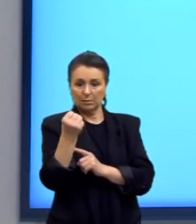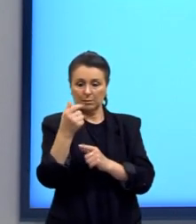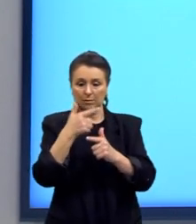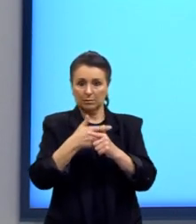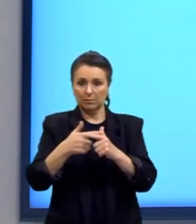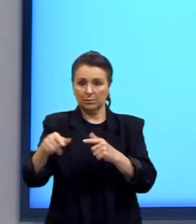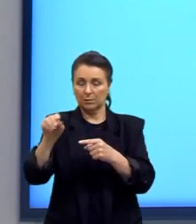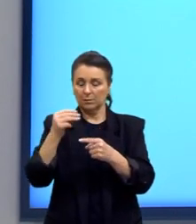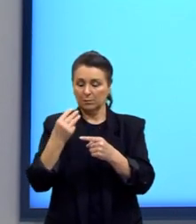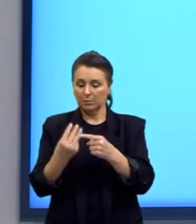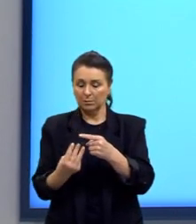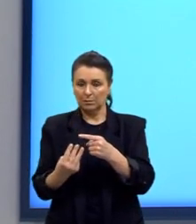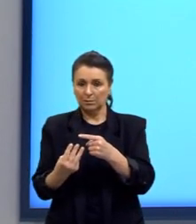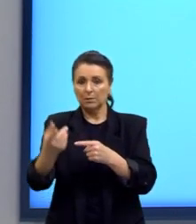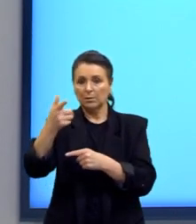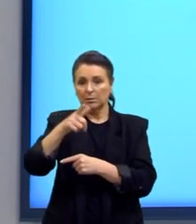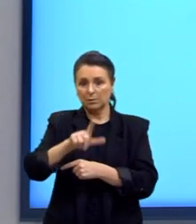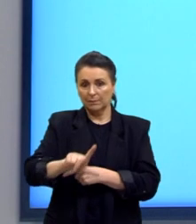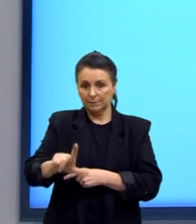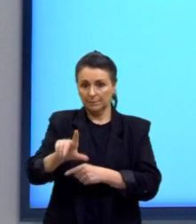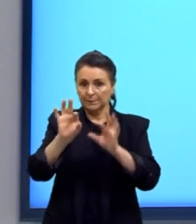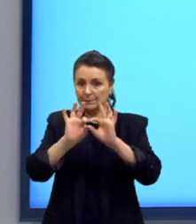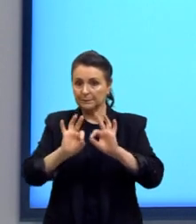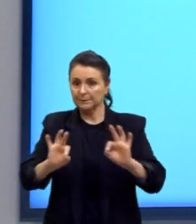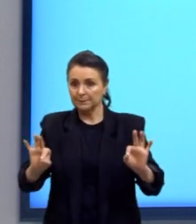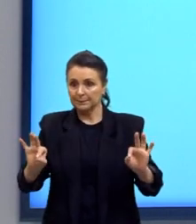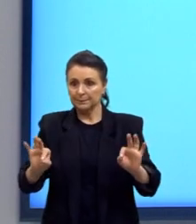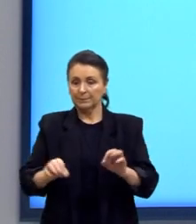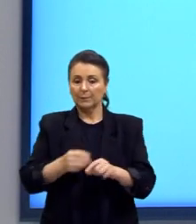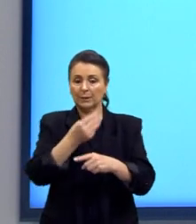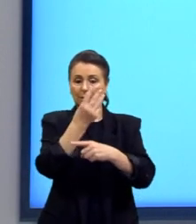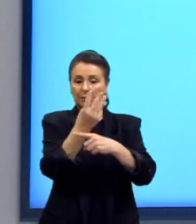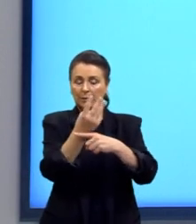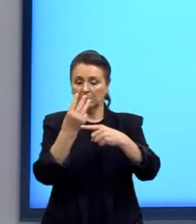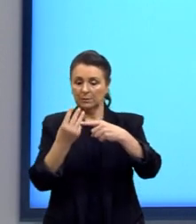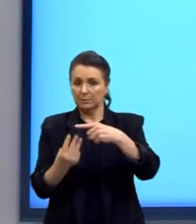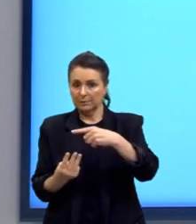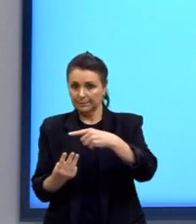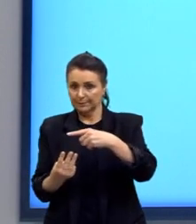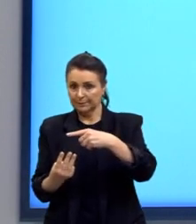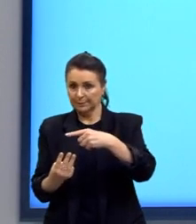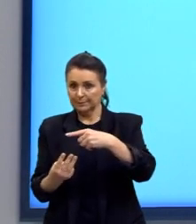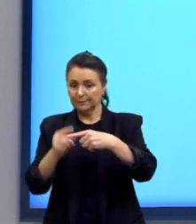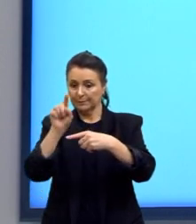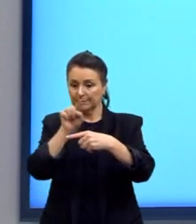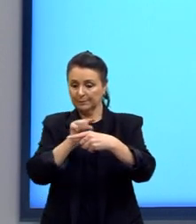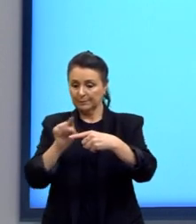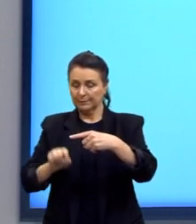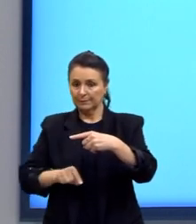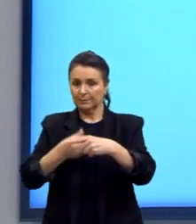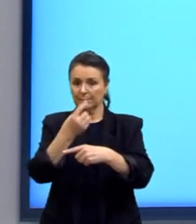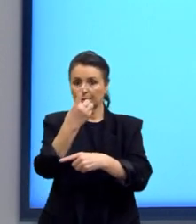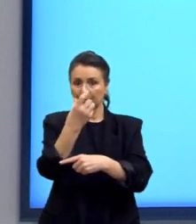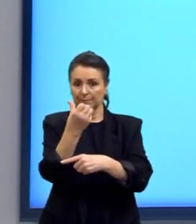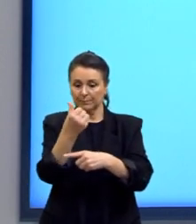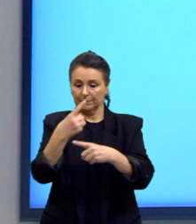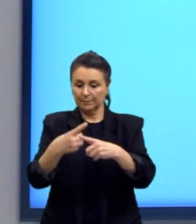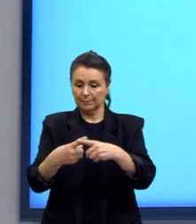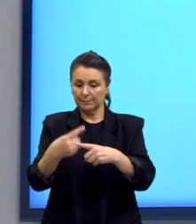/ 3 novamente simplificamos aqui o 3 do numerador e denominador Então temos